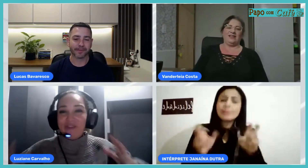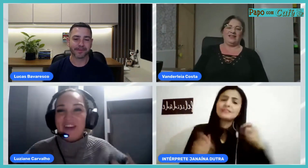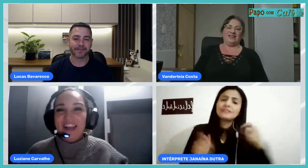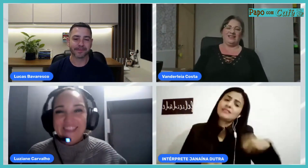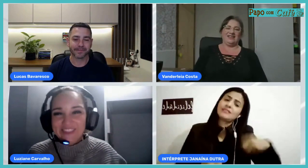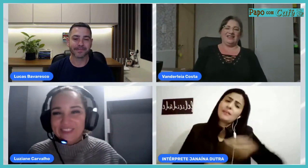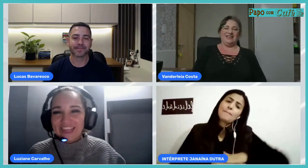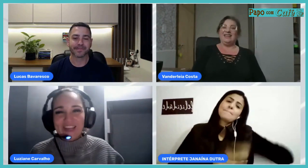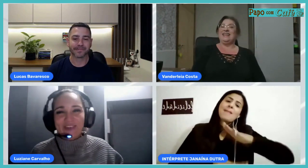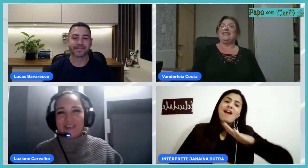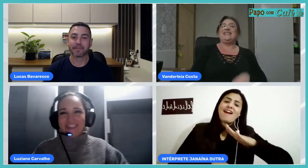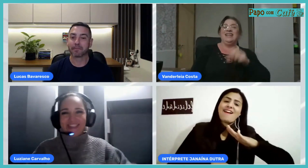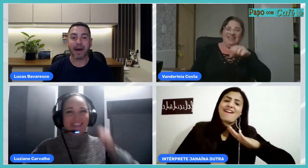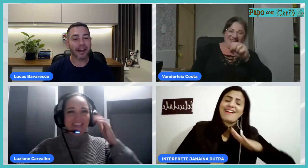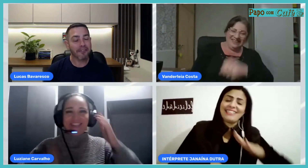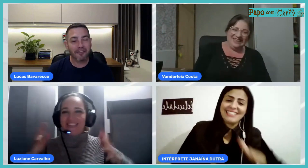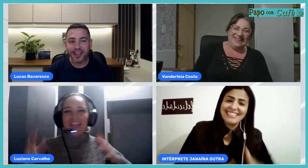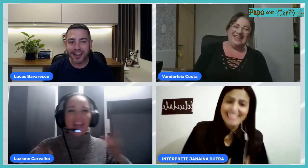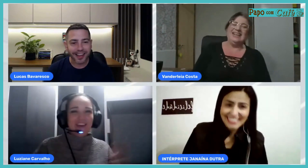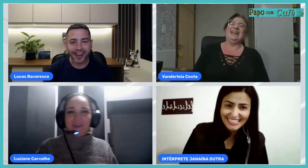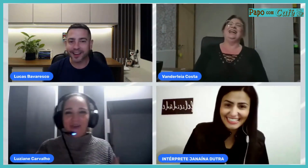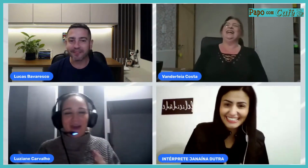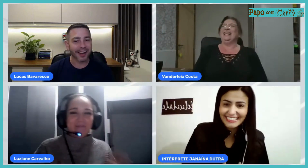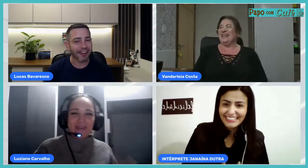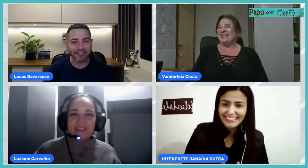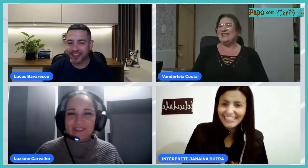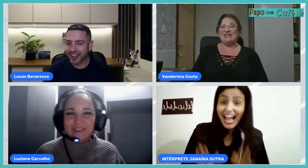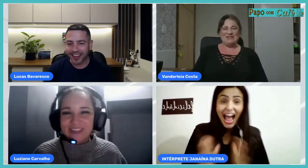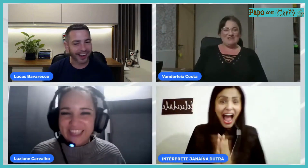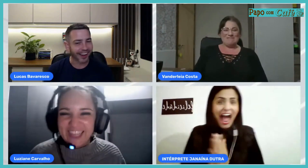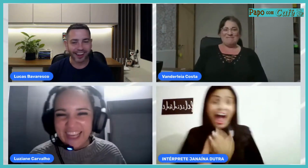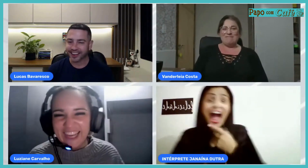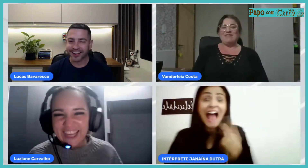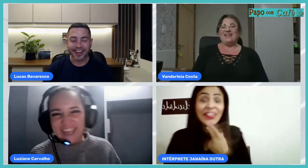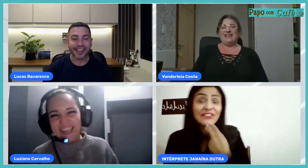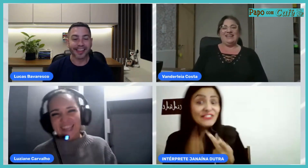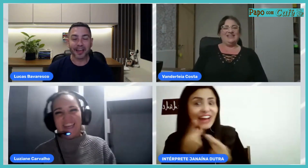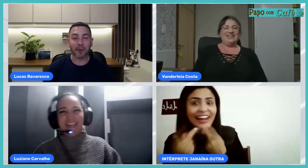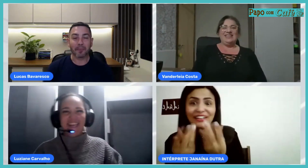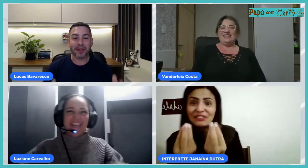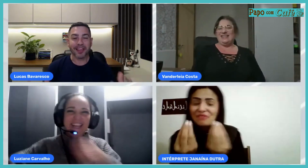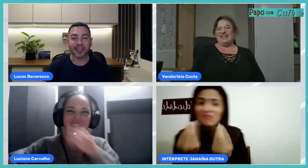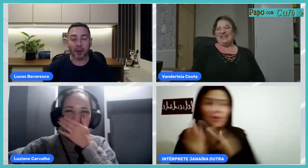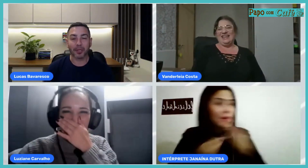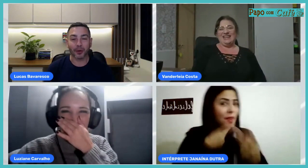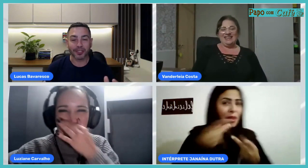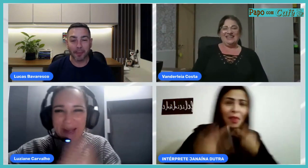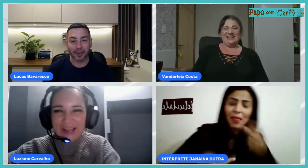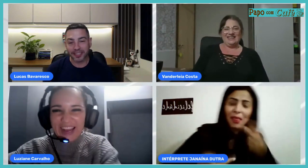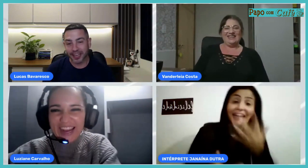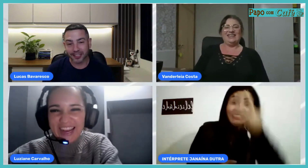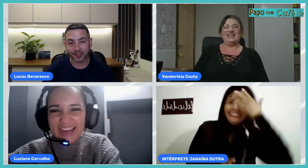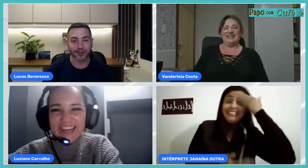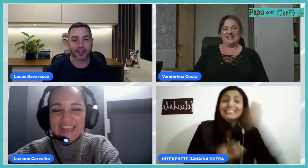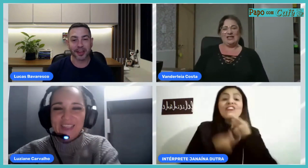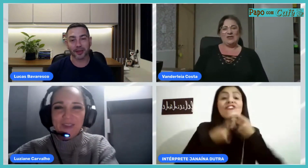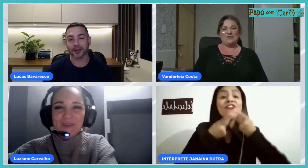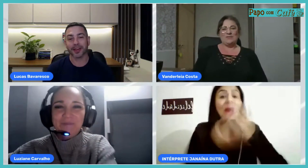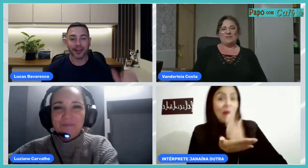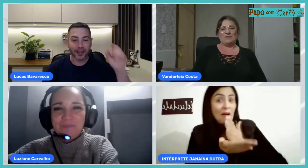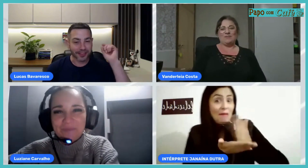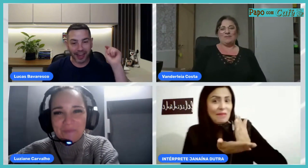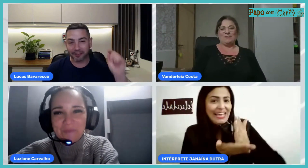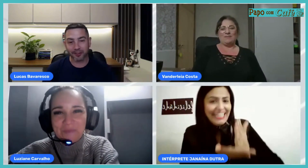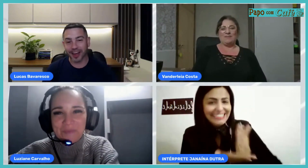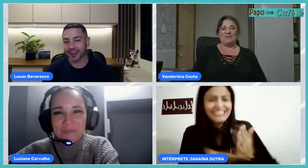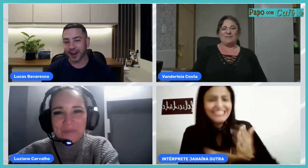já saiu falando, né, Lucas? Maravilha! Abertura. Maravilha! E deixa eu pedir, então, porque eu sempre esqueço.